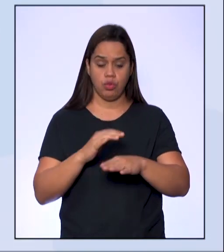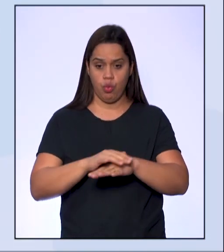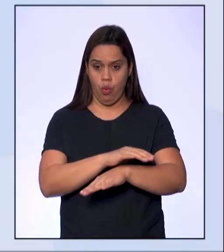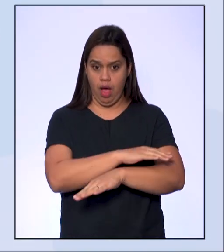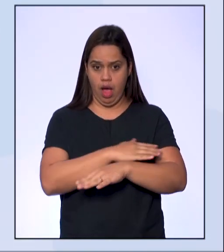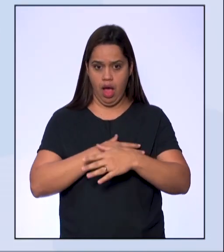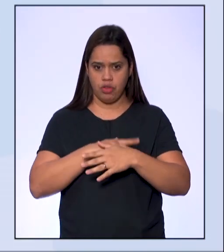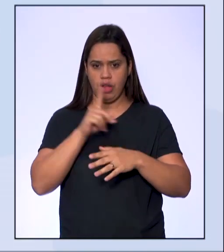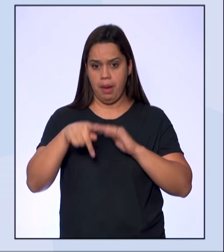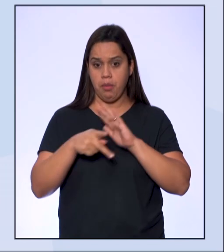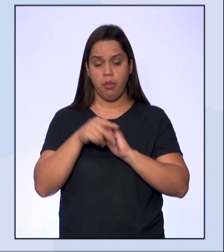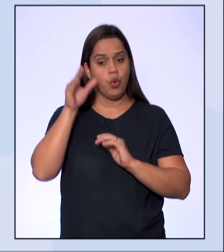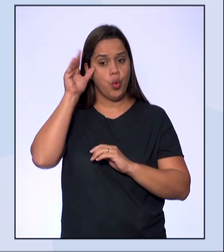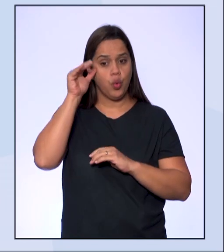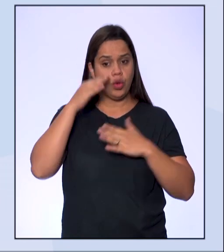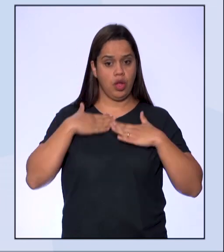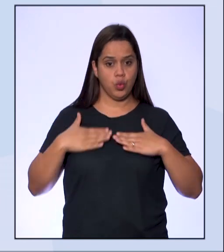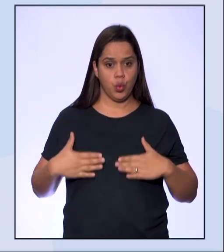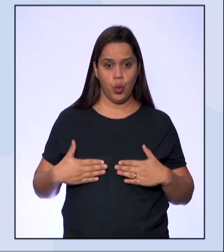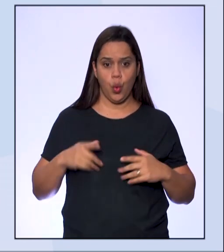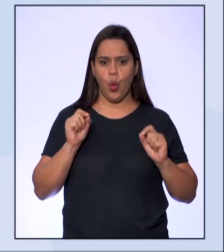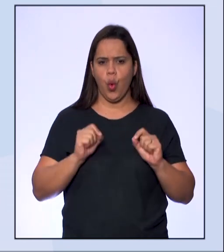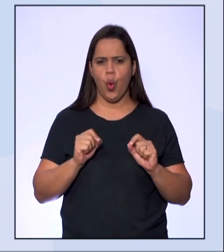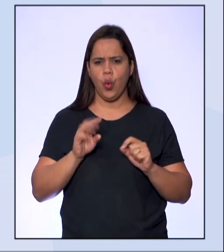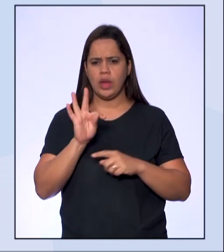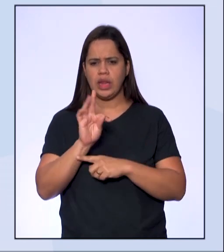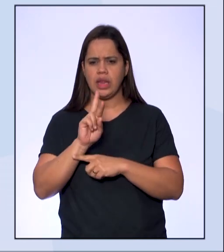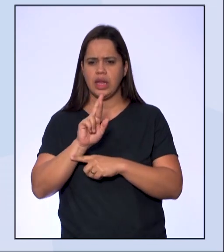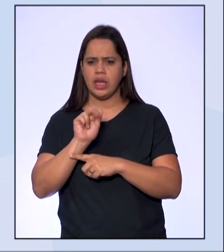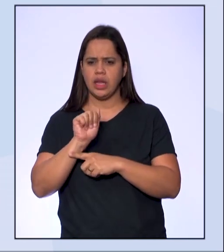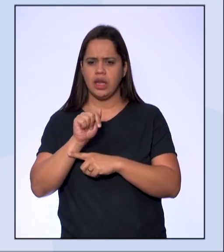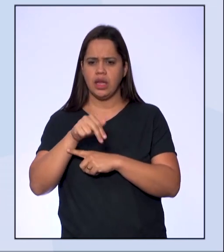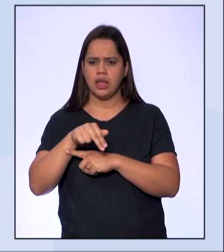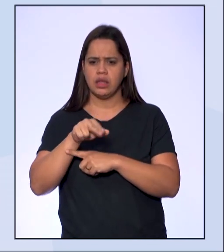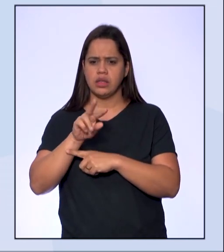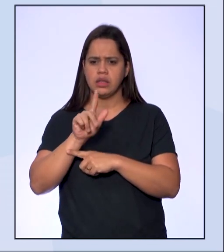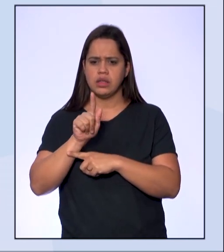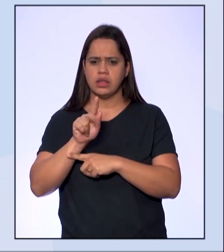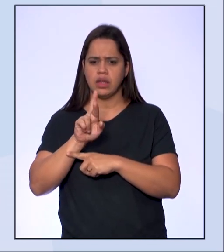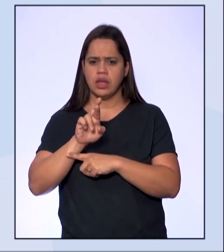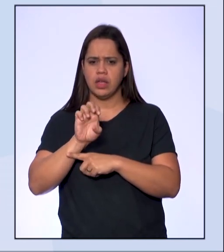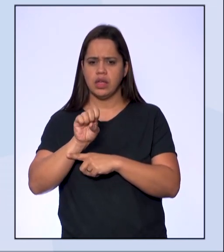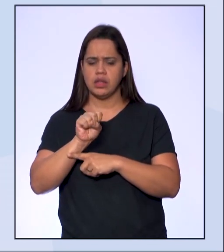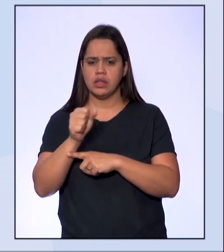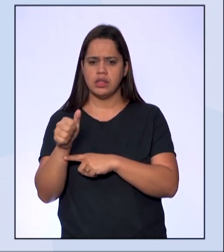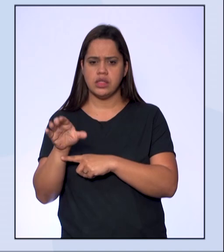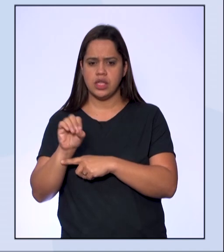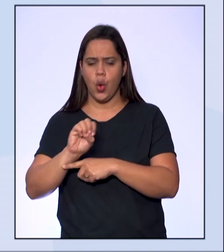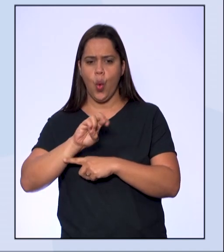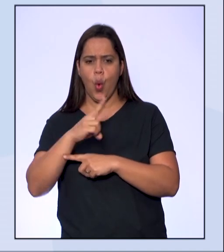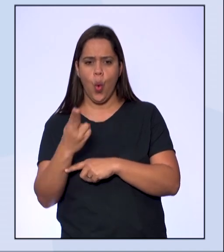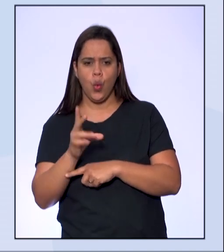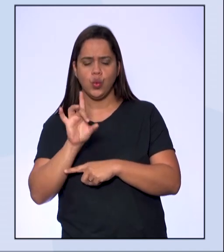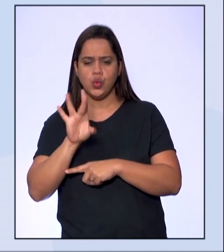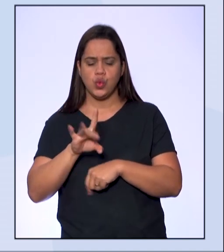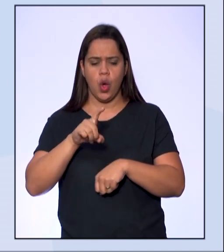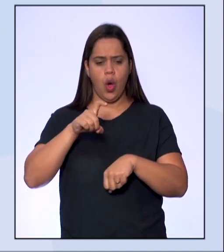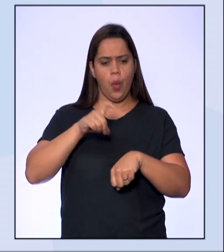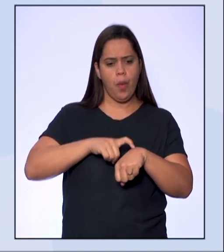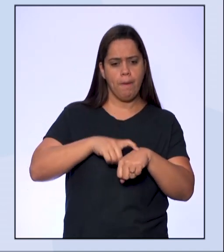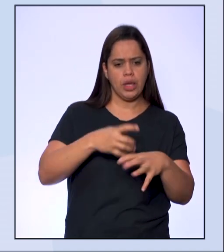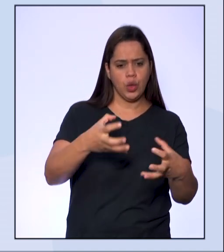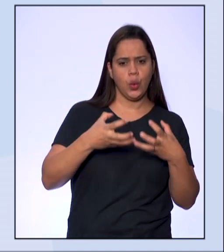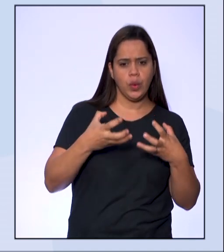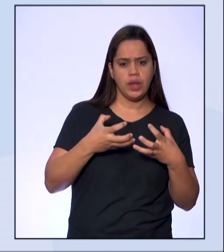curiosidade estética, à transgressão ou simplesmente a um querer do momento, uma impulsividade. O